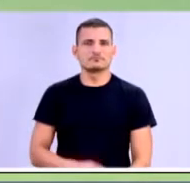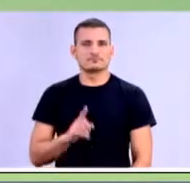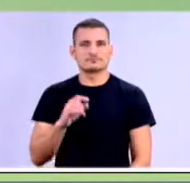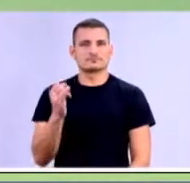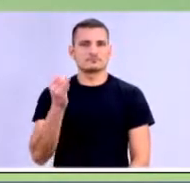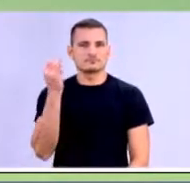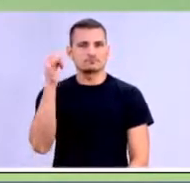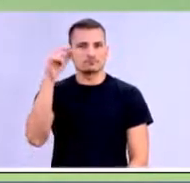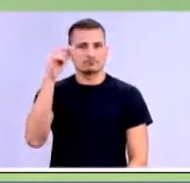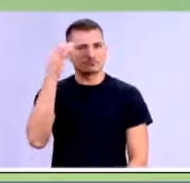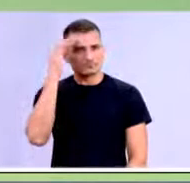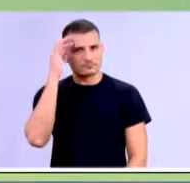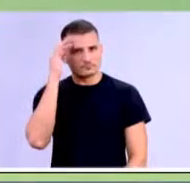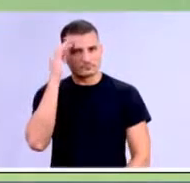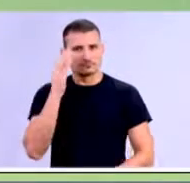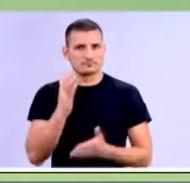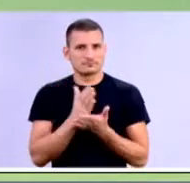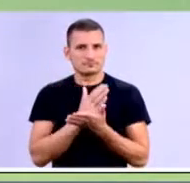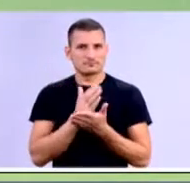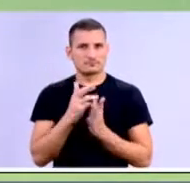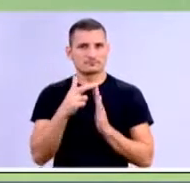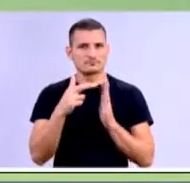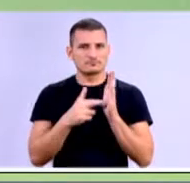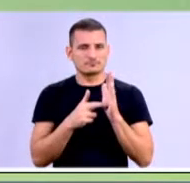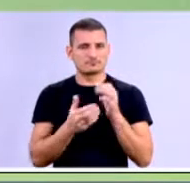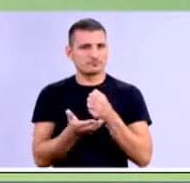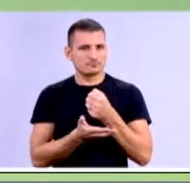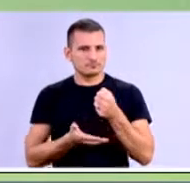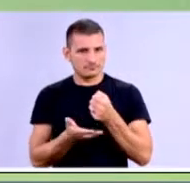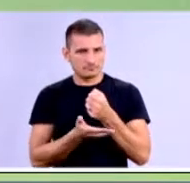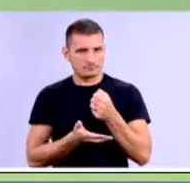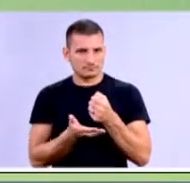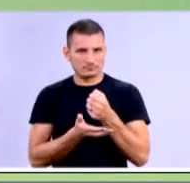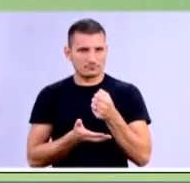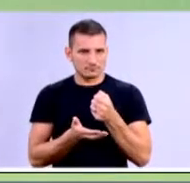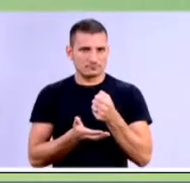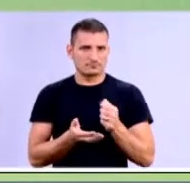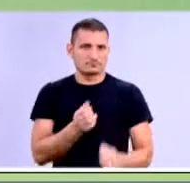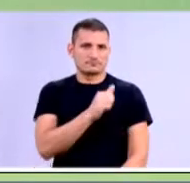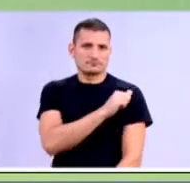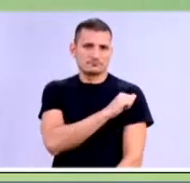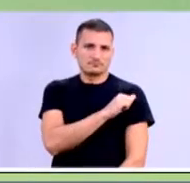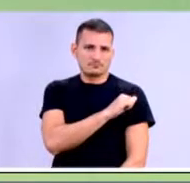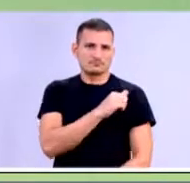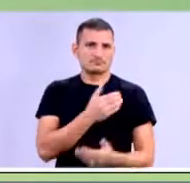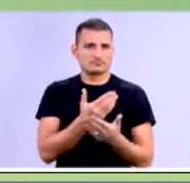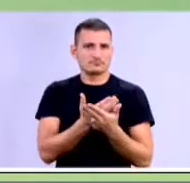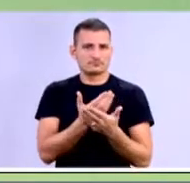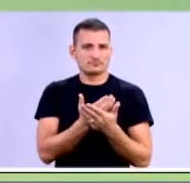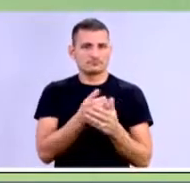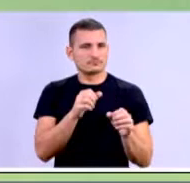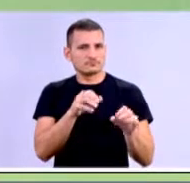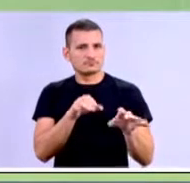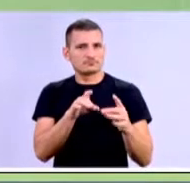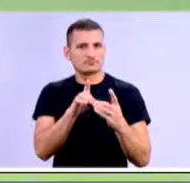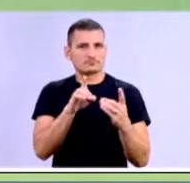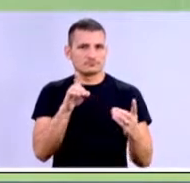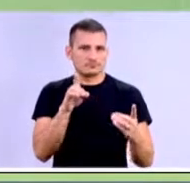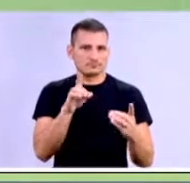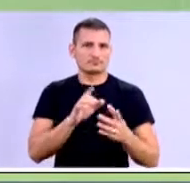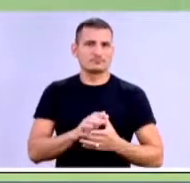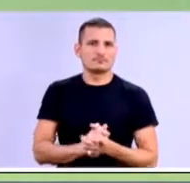princípios básicos e fundamentais para um estudante na educação à distância, ou seja,